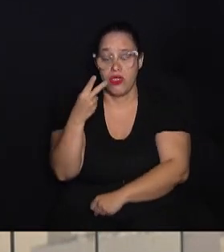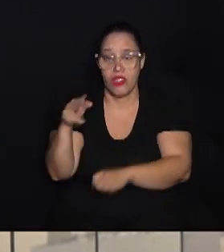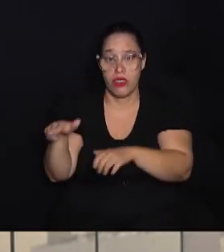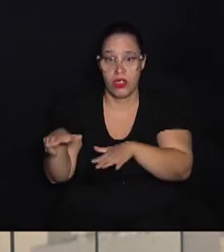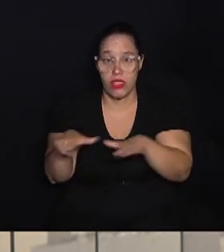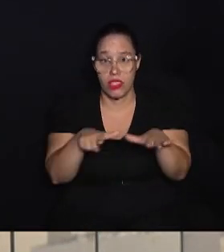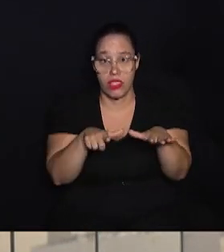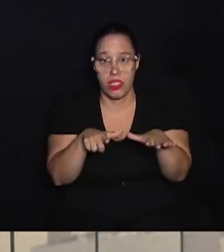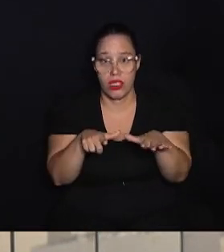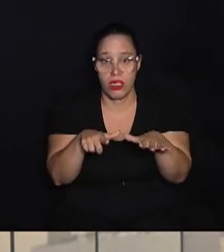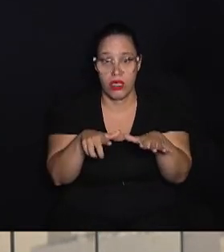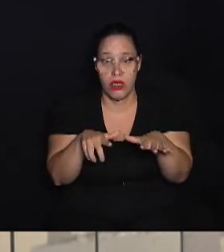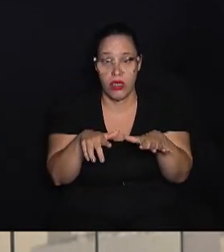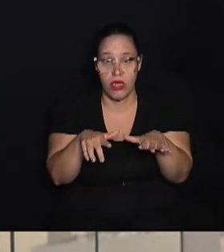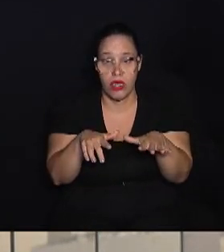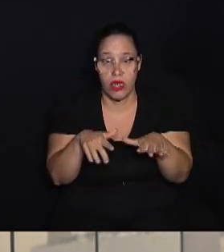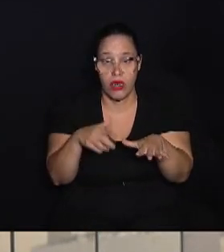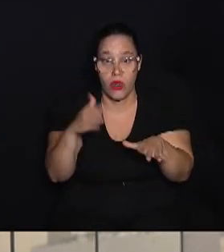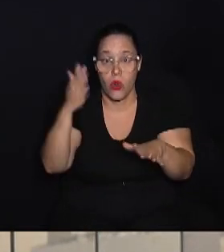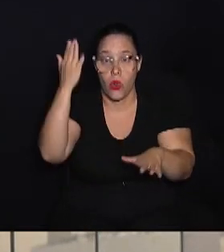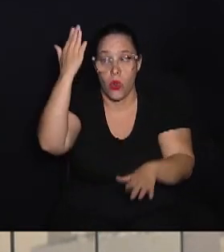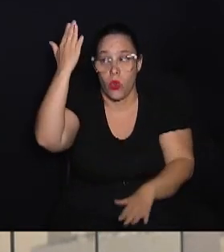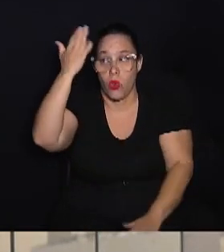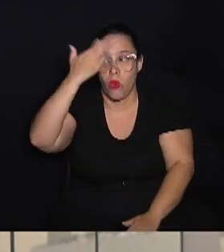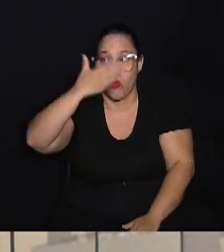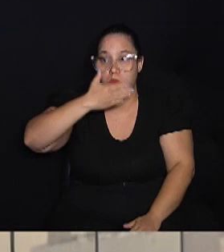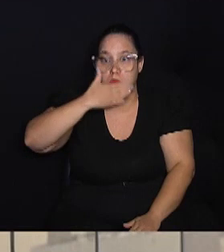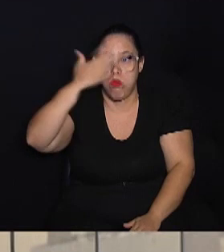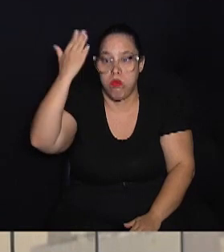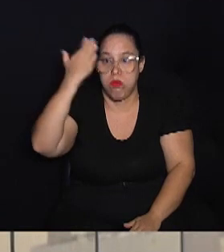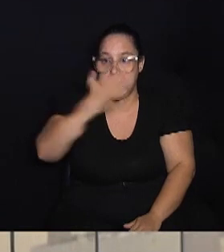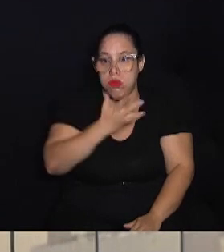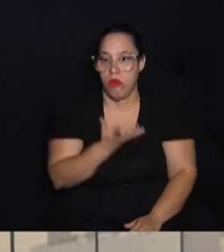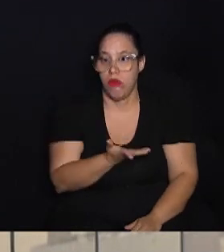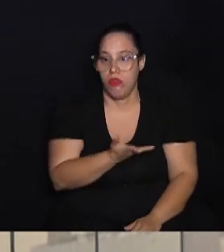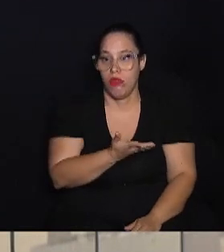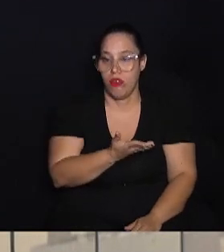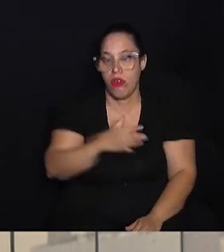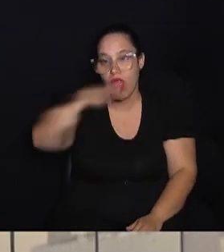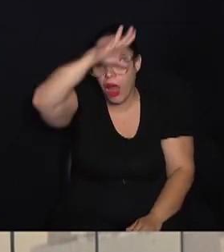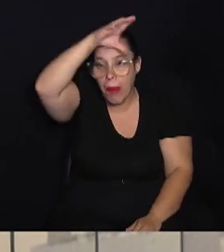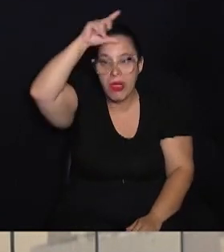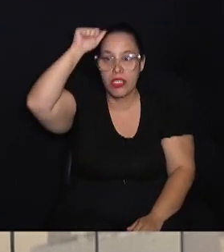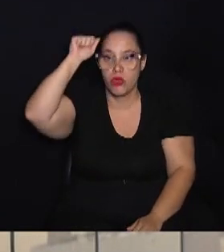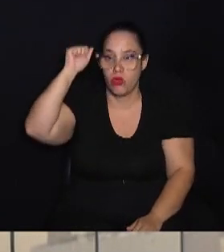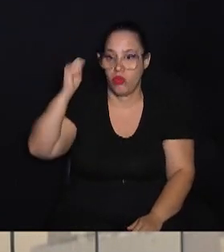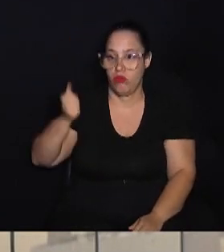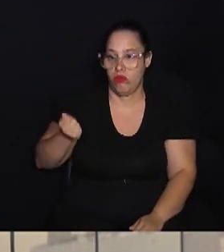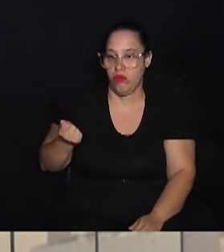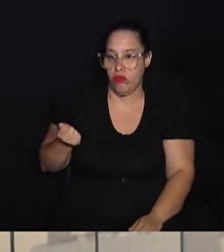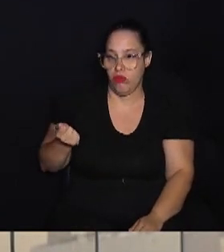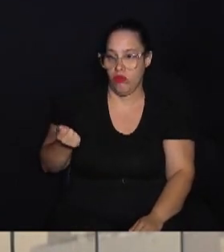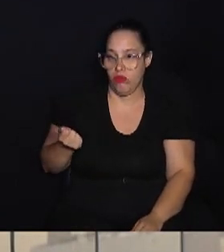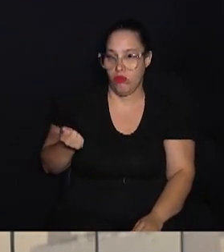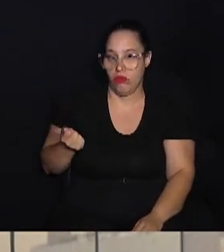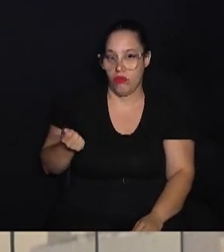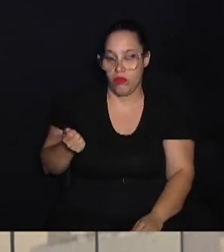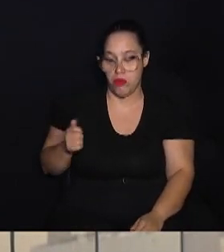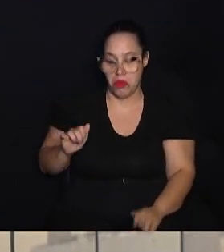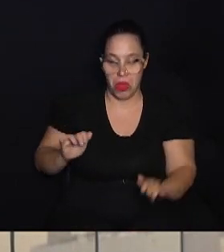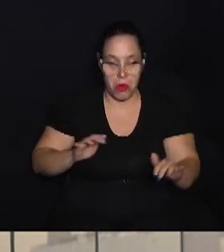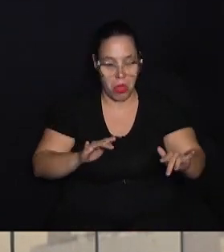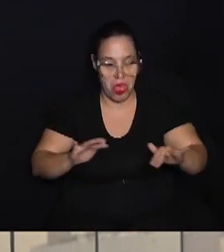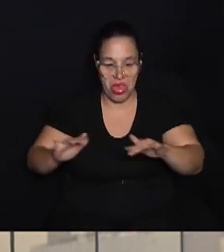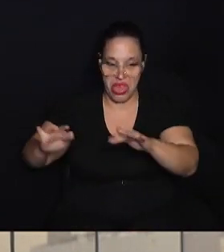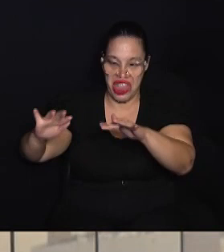Grande do Sul estava completamente encoberto das fumaças provenientes da região amazônica. Então, esse transporte ele pode